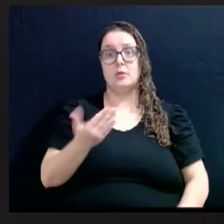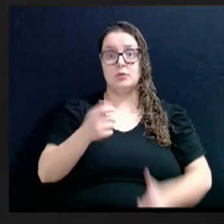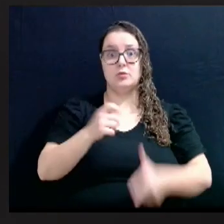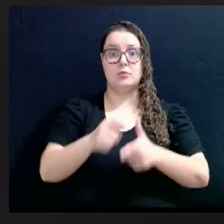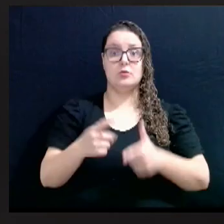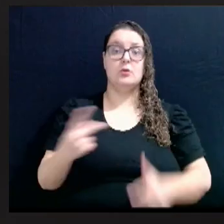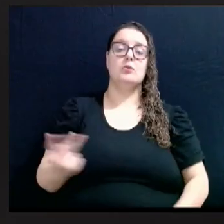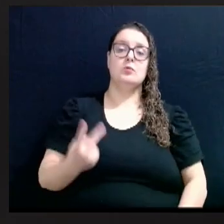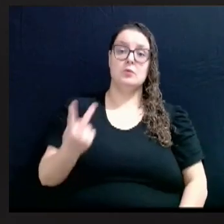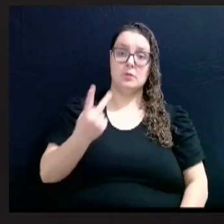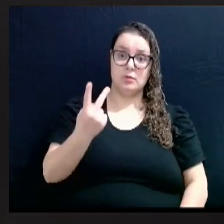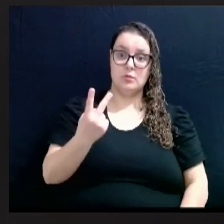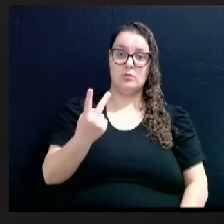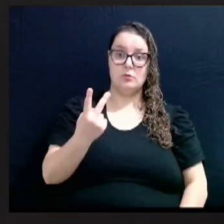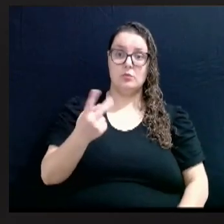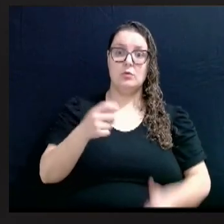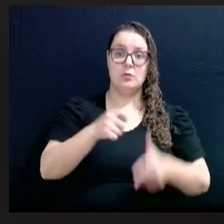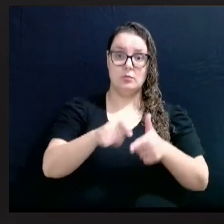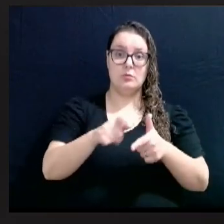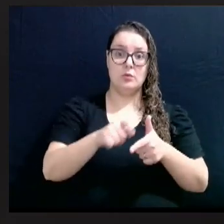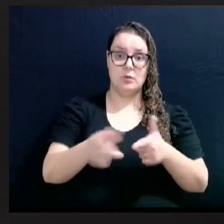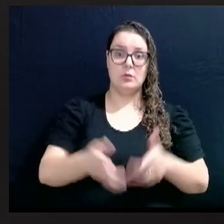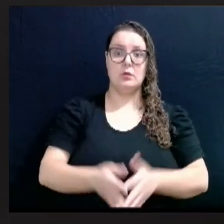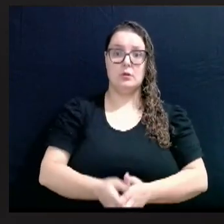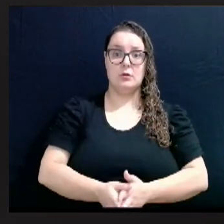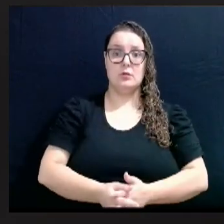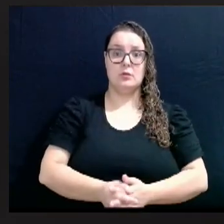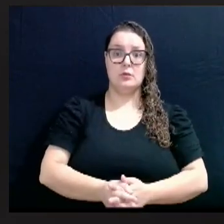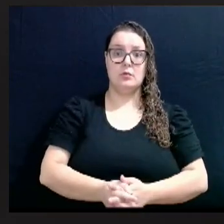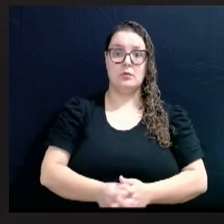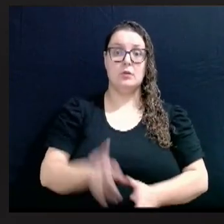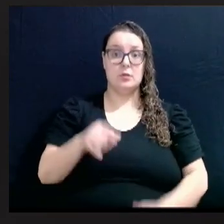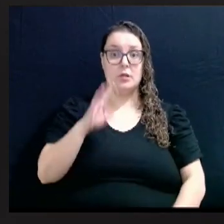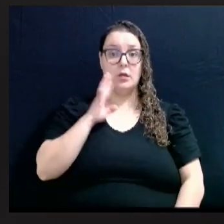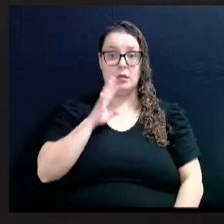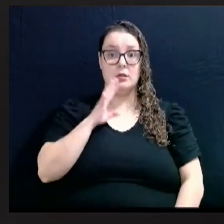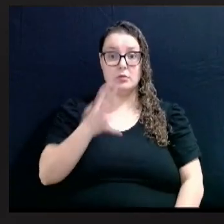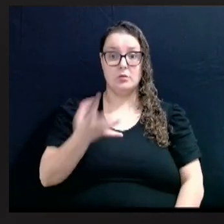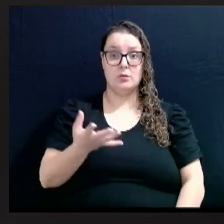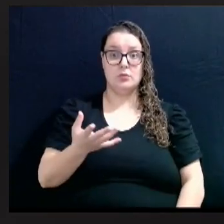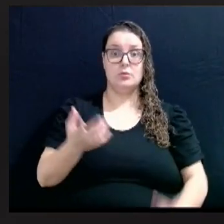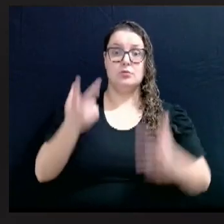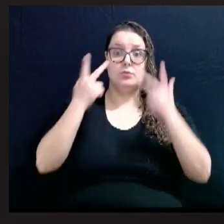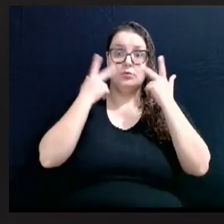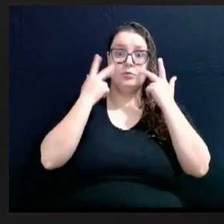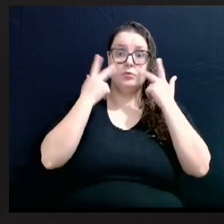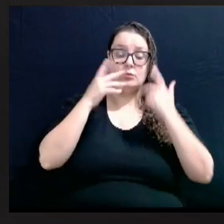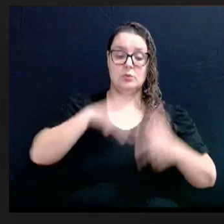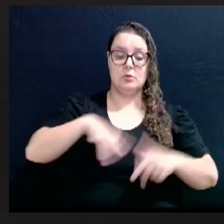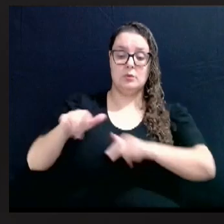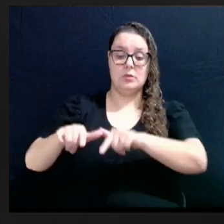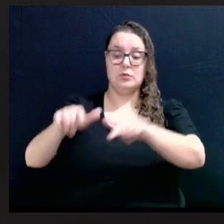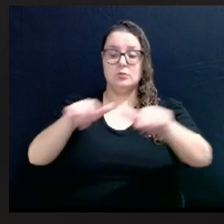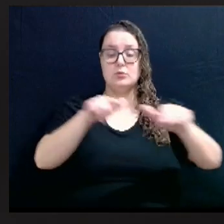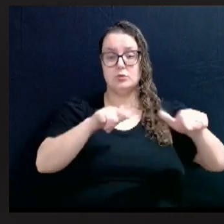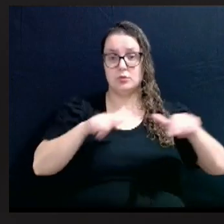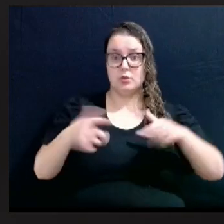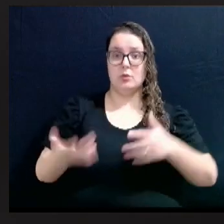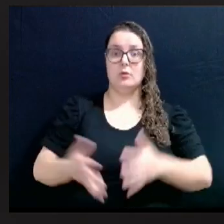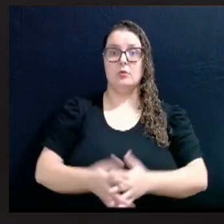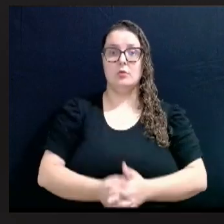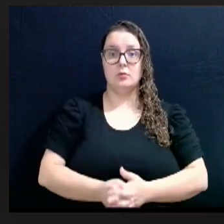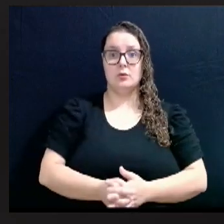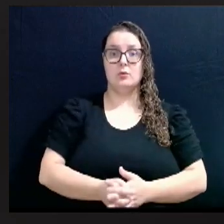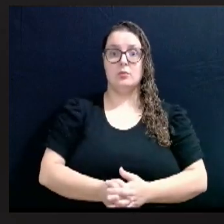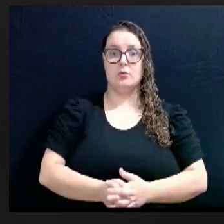né, do aluguel que é bem bacana. Né? Normalmente, nessas localizações, referente ao